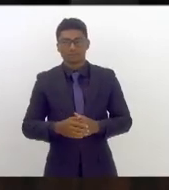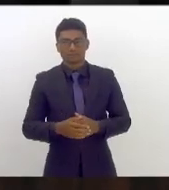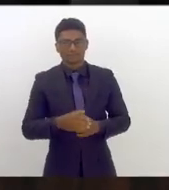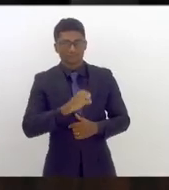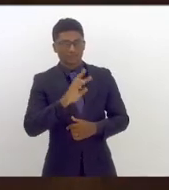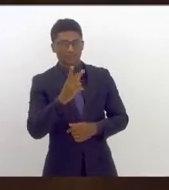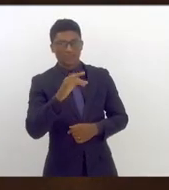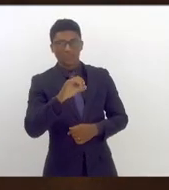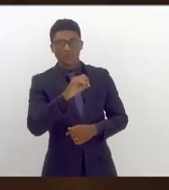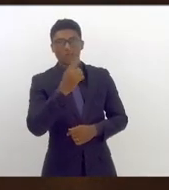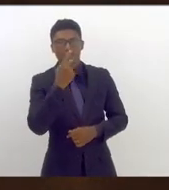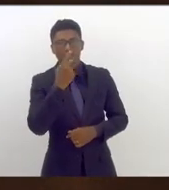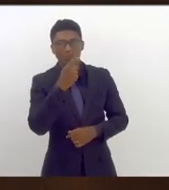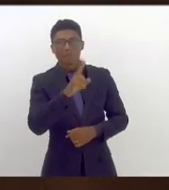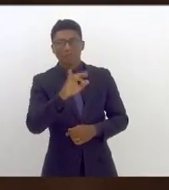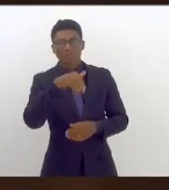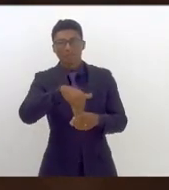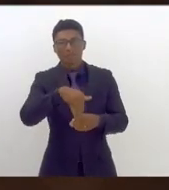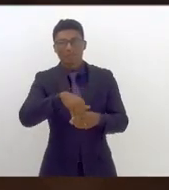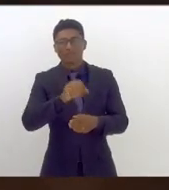hoje.